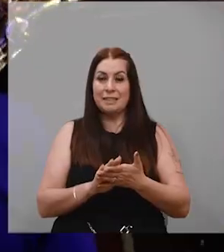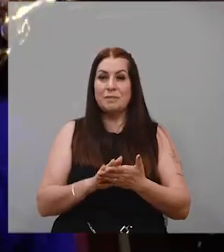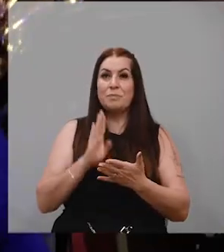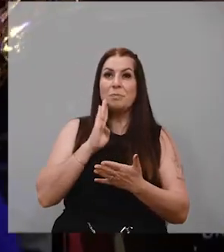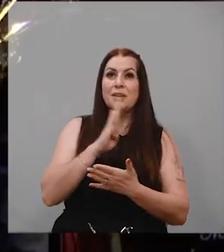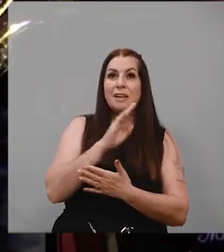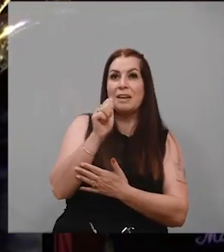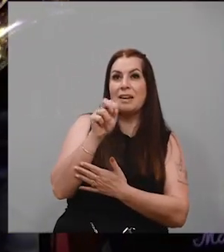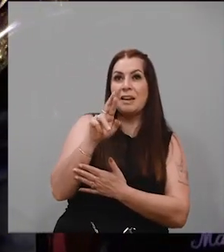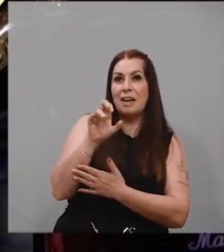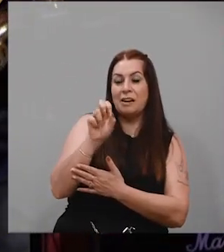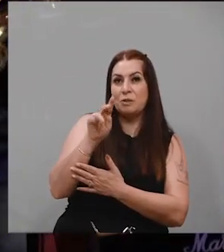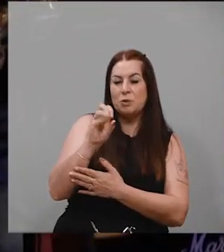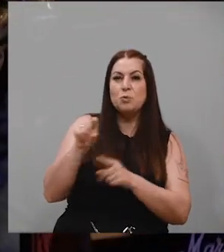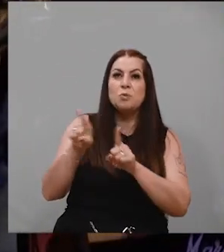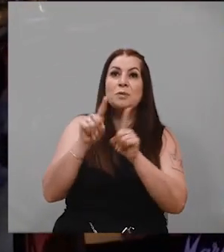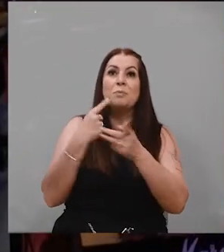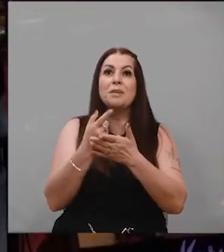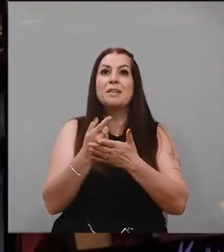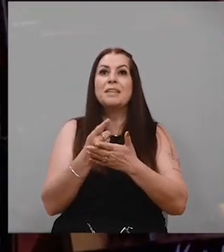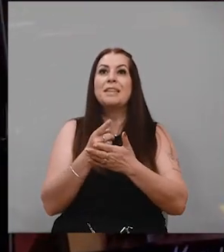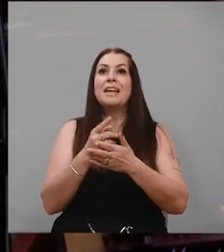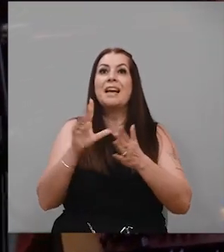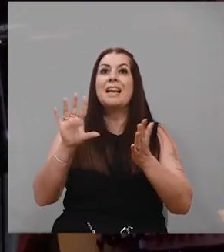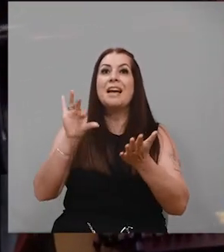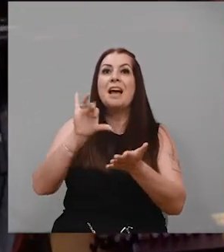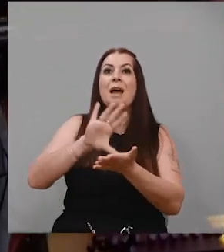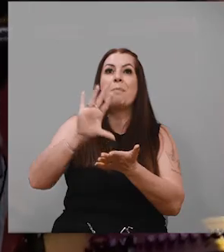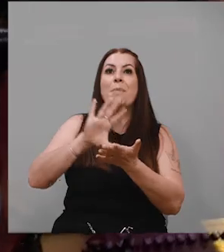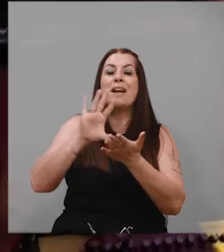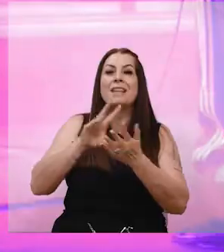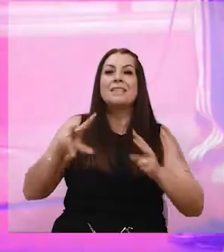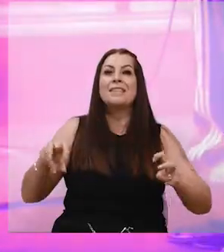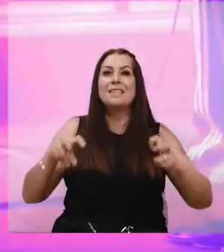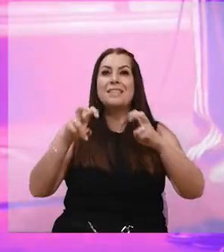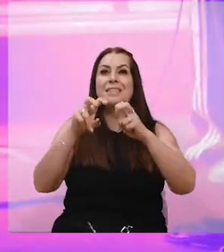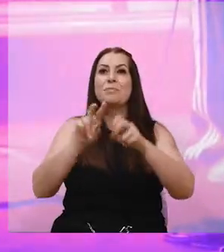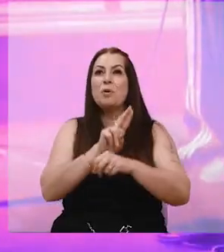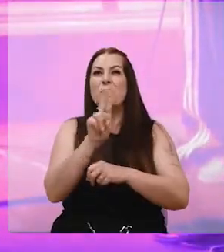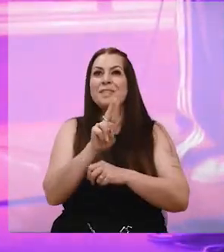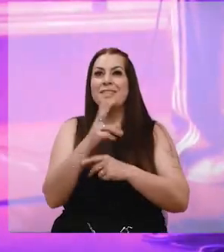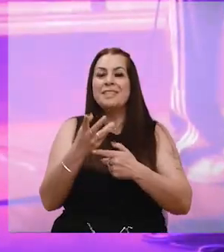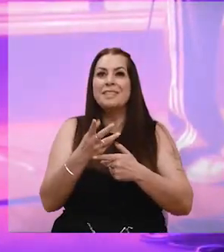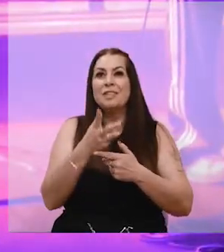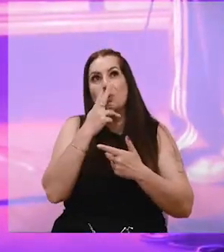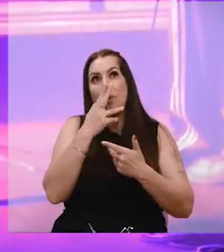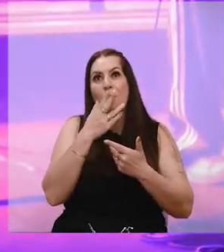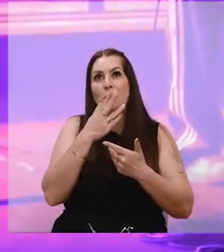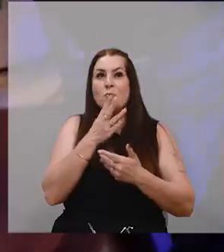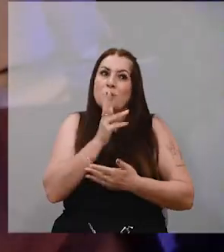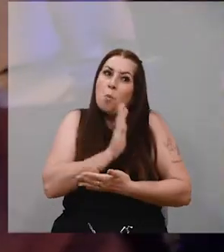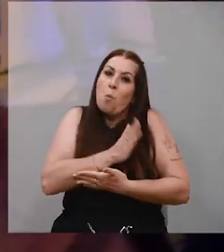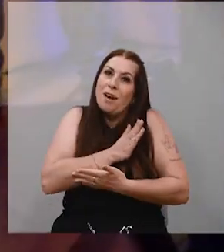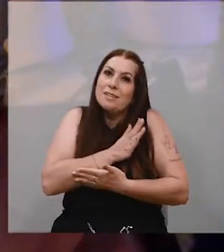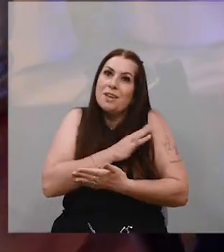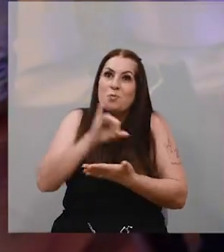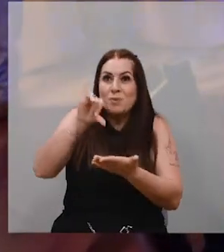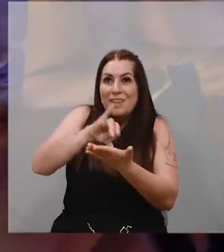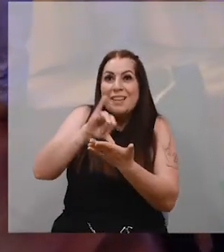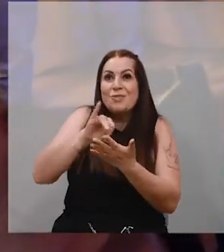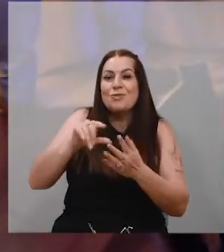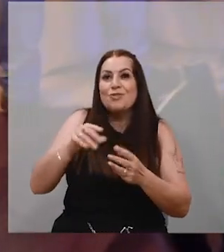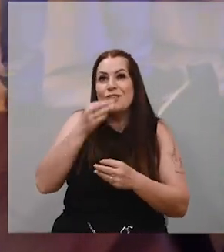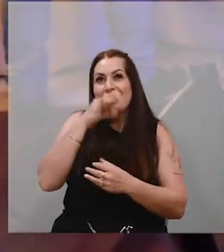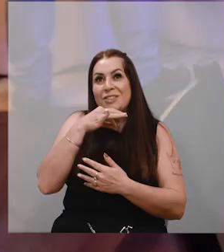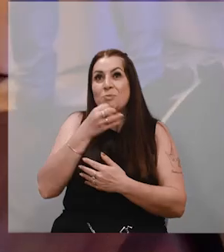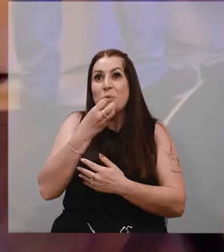Praça Dante Alighieri foi usada, né, também para, eu sempre falo, o coração de Caxias, né, que é a nossa praça. Como é bom quando a